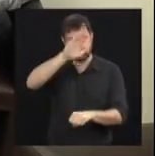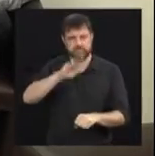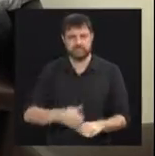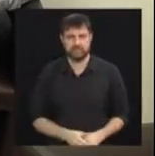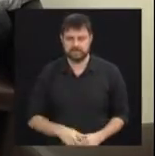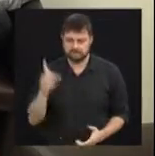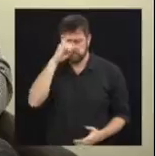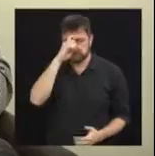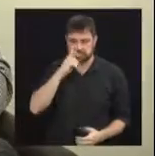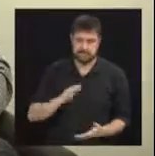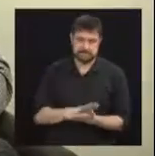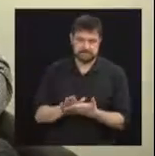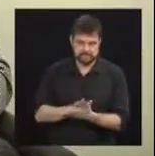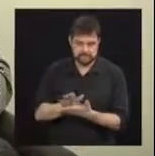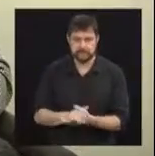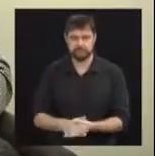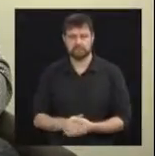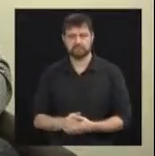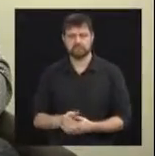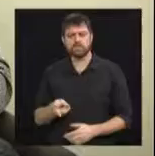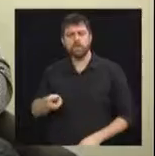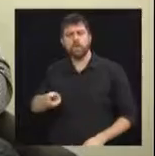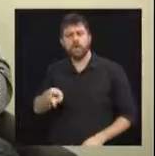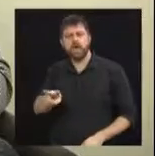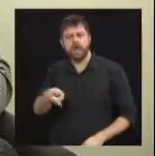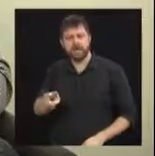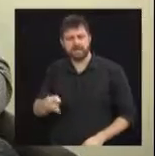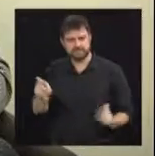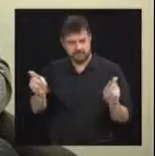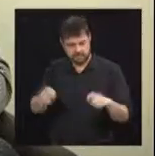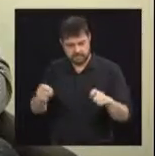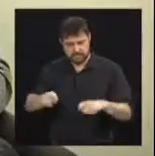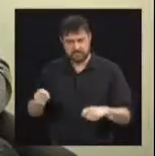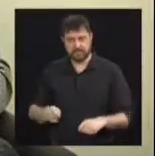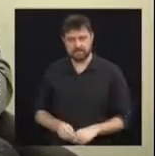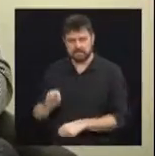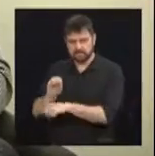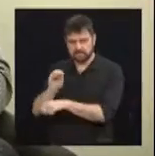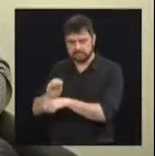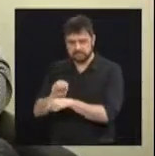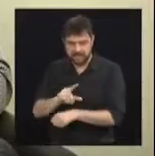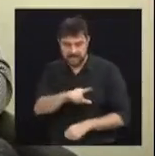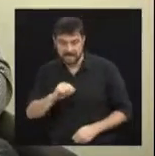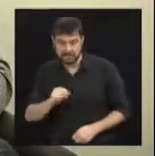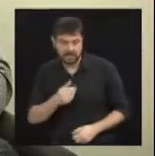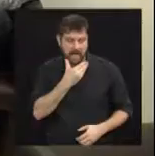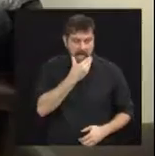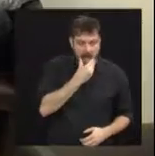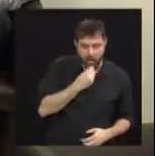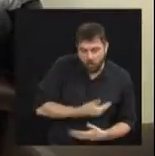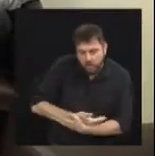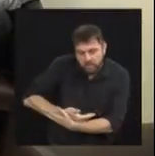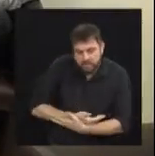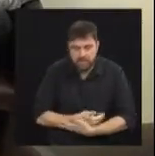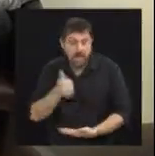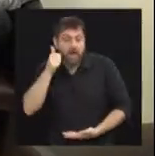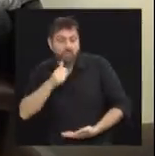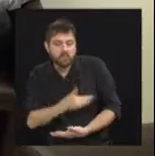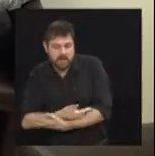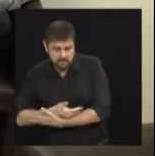sem dificuldades. E o casal, ele consegue, nesses procedimentos, escolher o sexo do bebê? Na